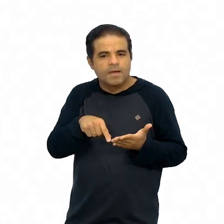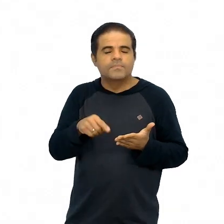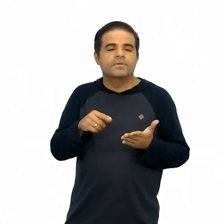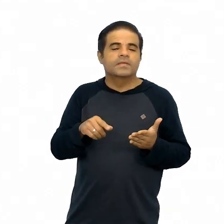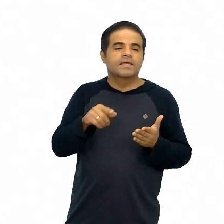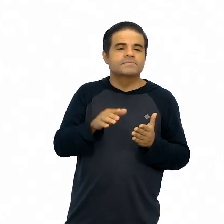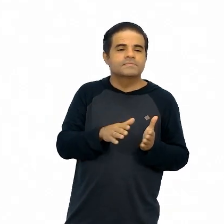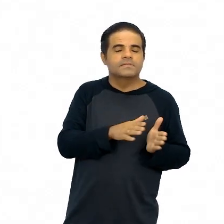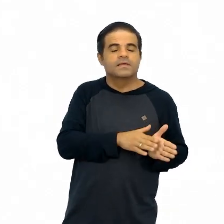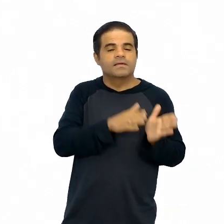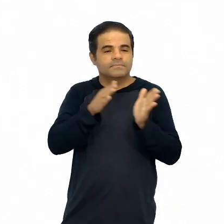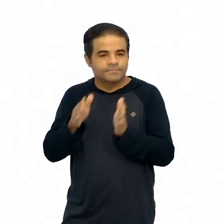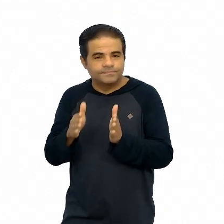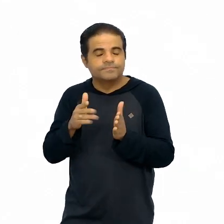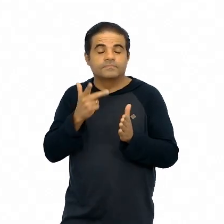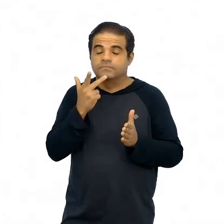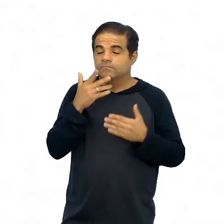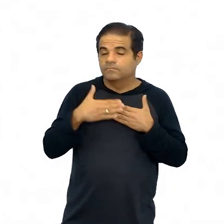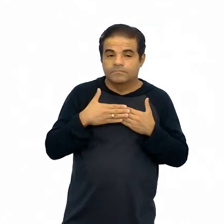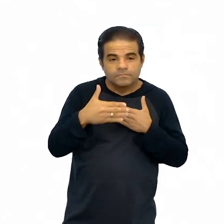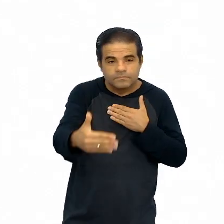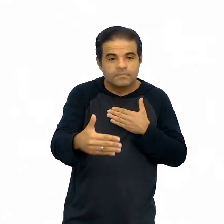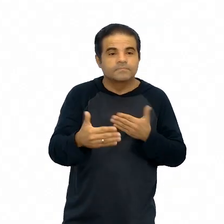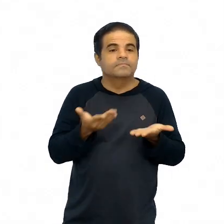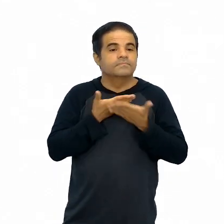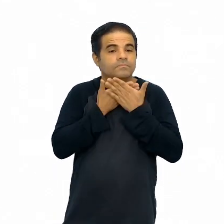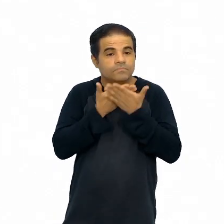antes de entrar na sala, porque senão, gente, acontece o que a